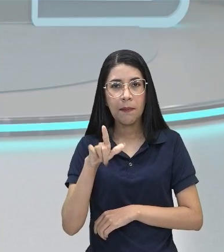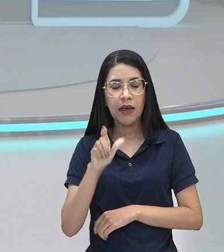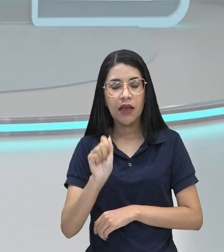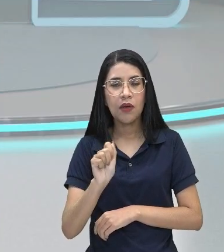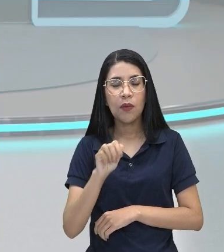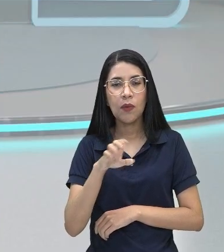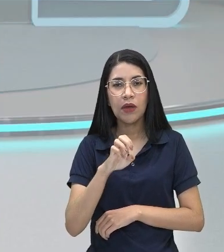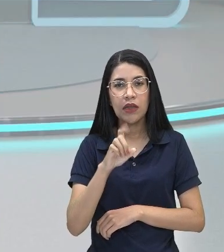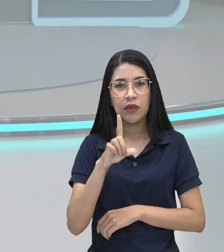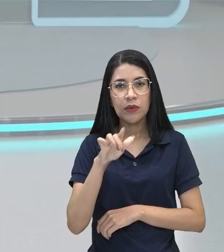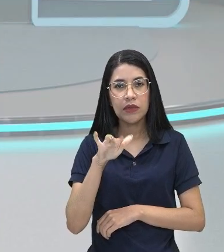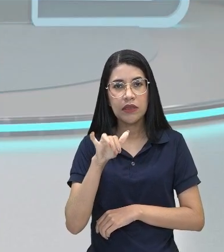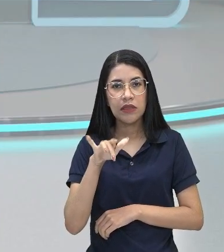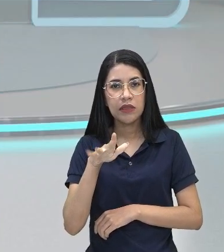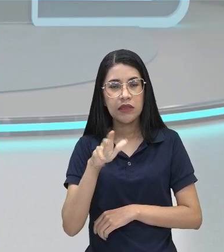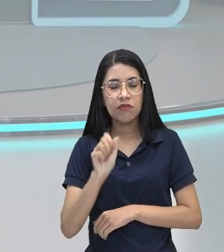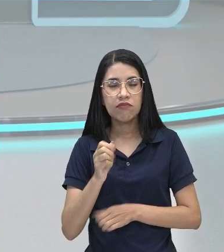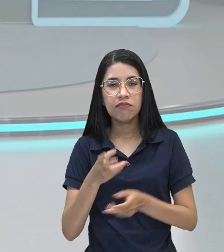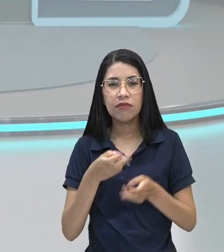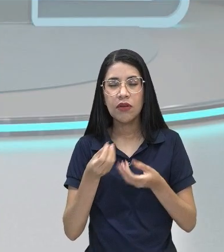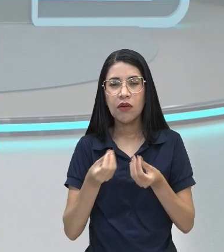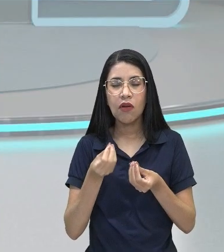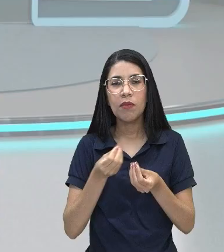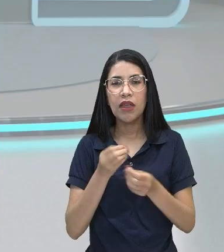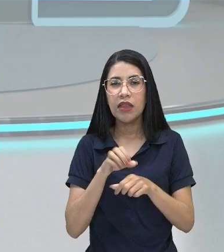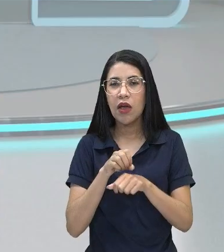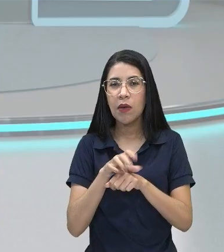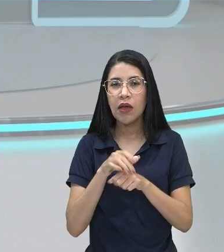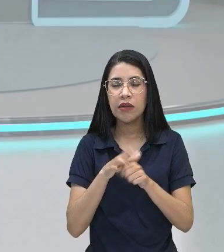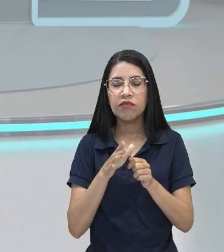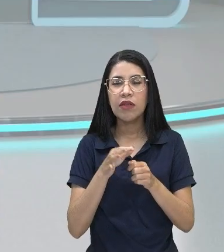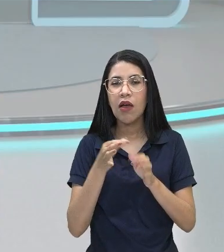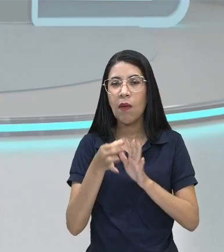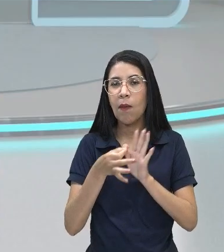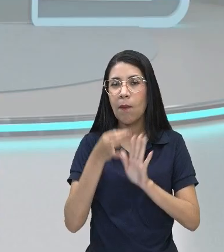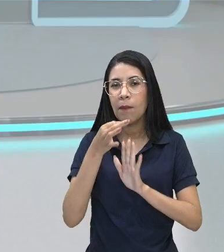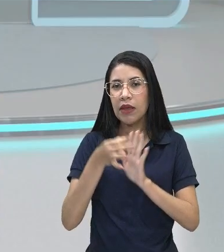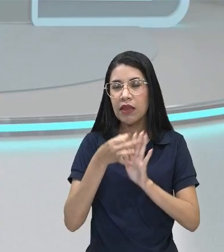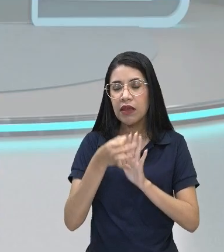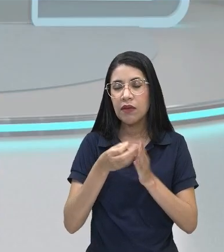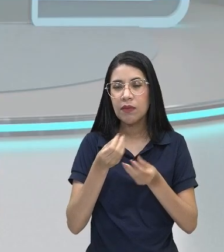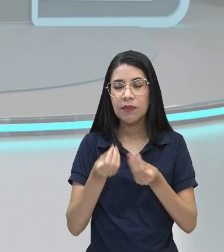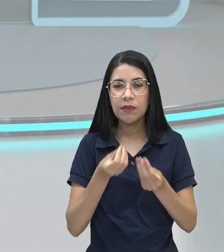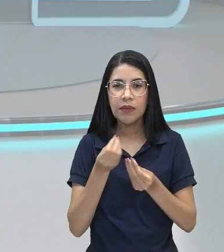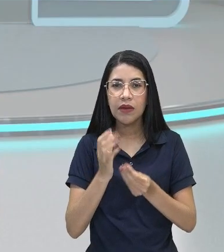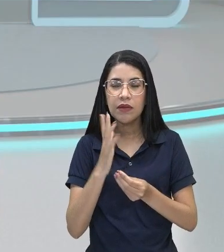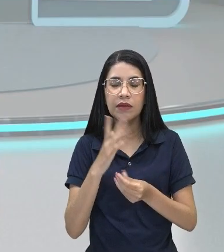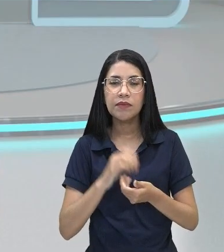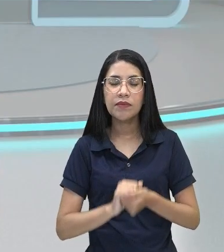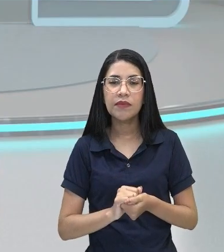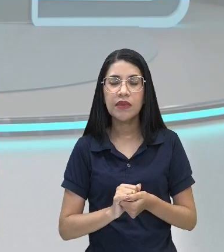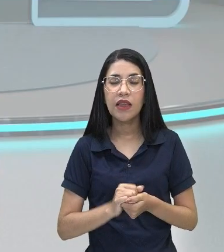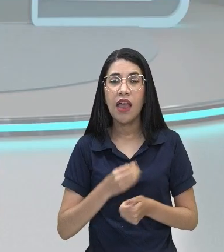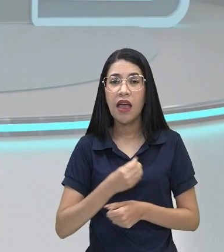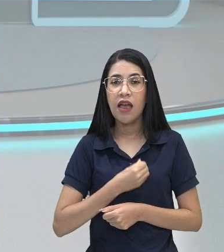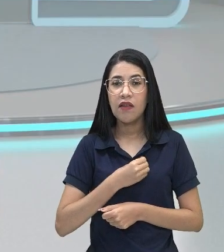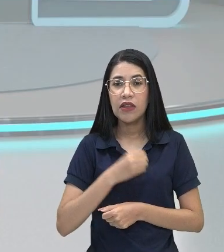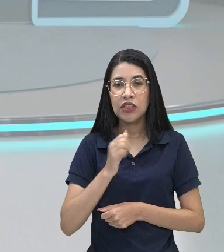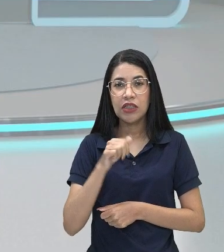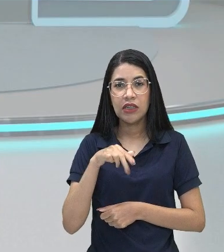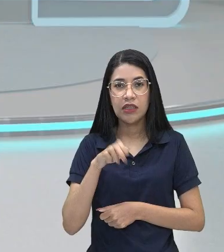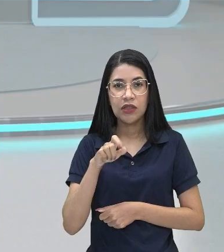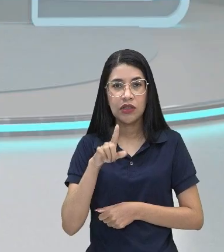né? Para onde ele está guiando a sua opinião. A situação de Ângelo Antônio